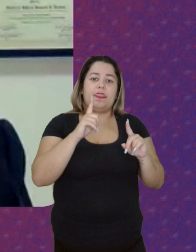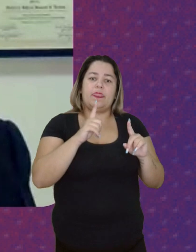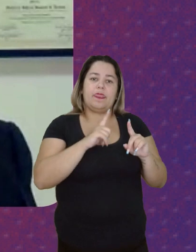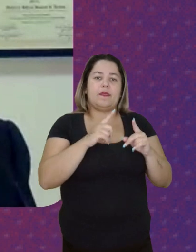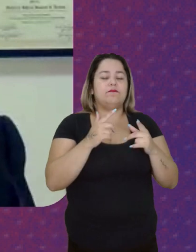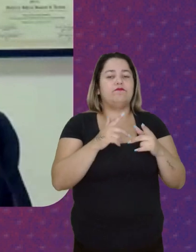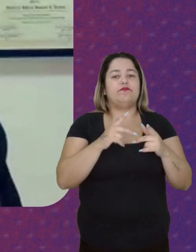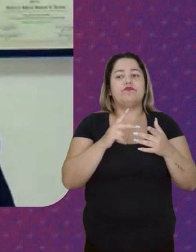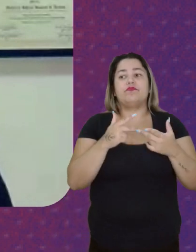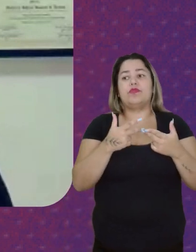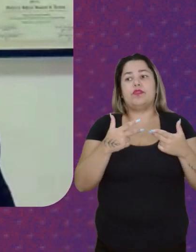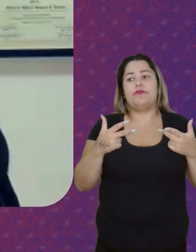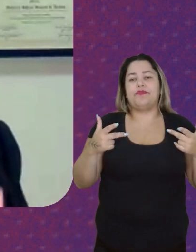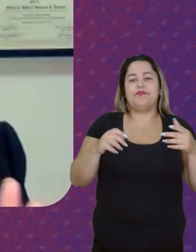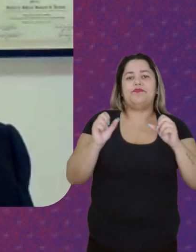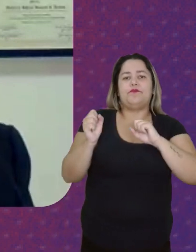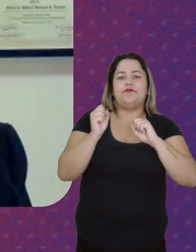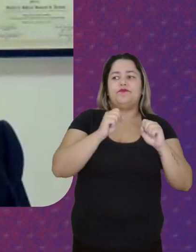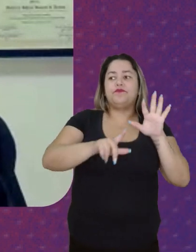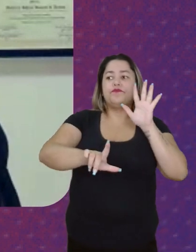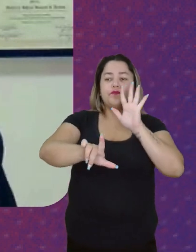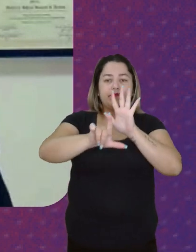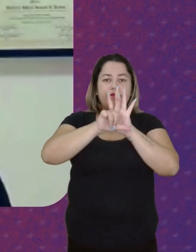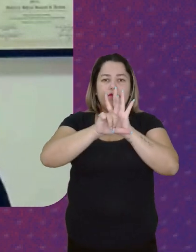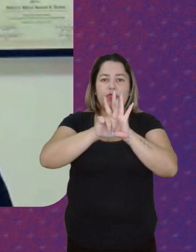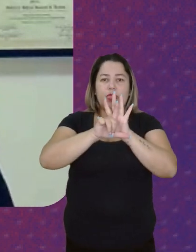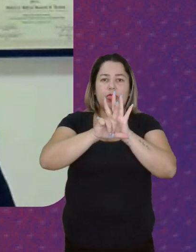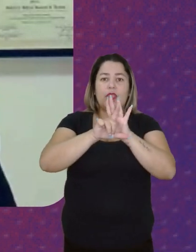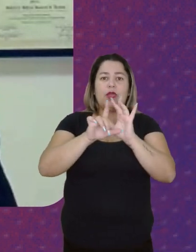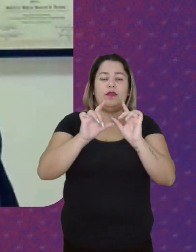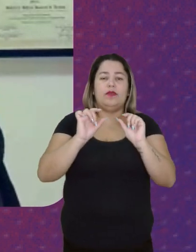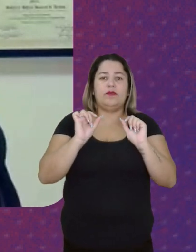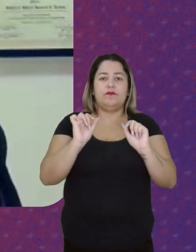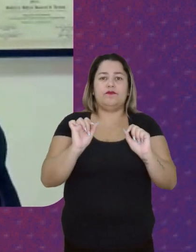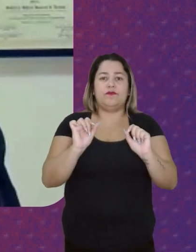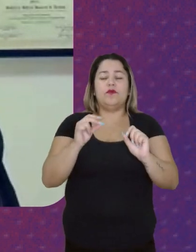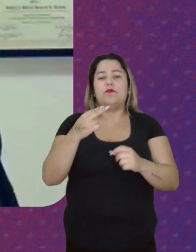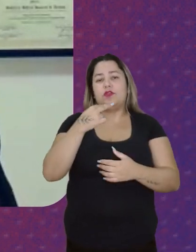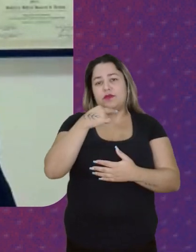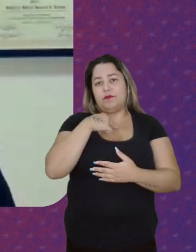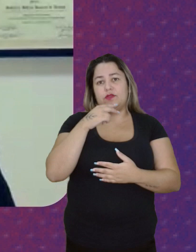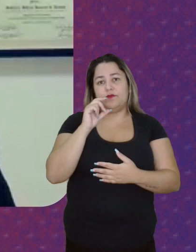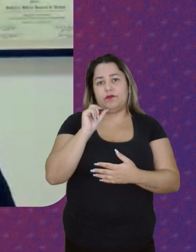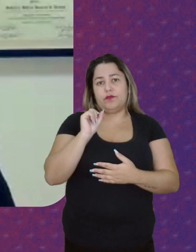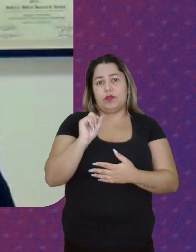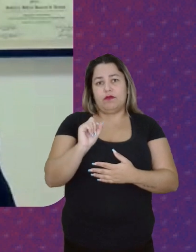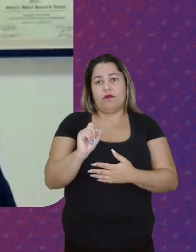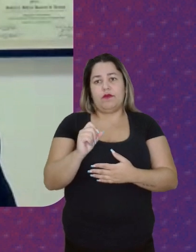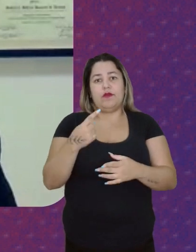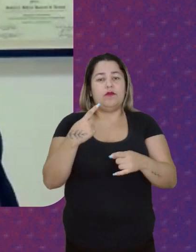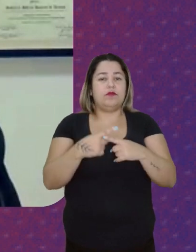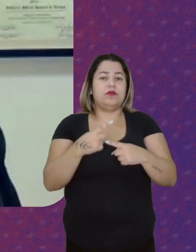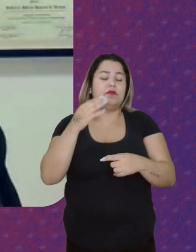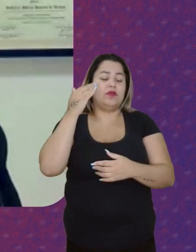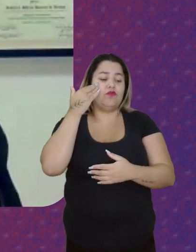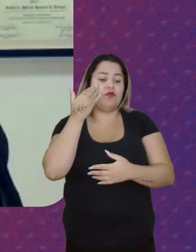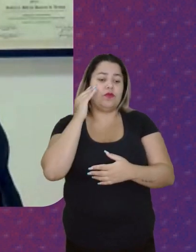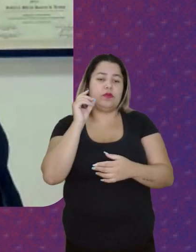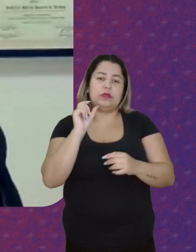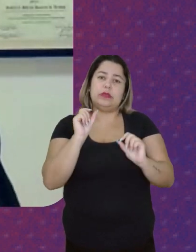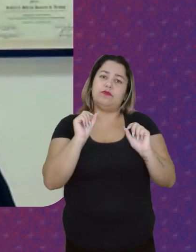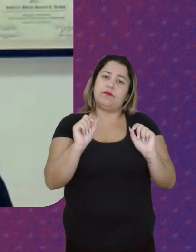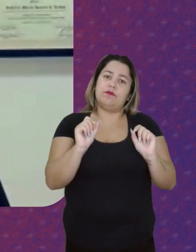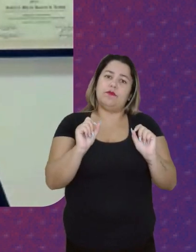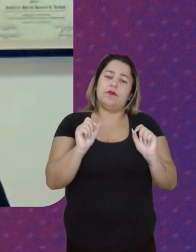coligação para o Poder Legislativo, esse tipo de coligação proporcional, foi proibida porque é o seguinte, se entendia que elas